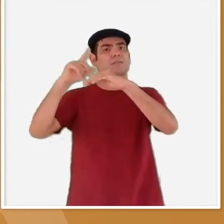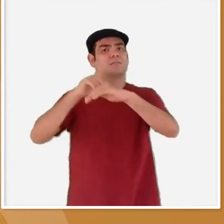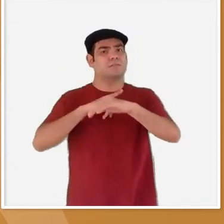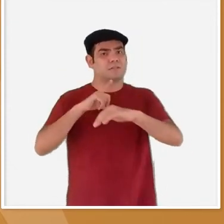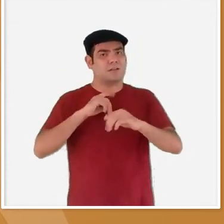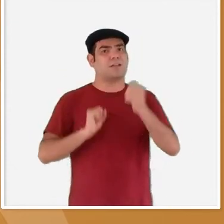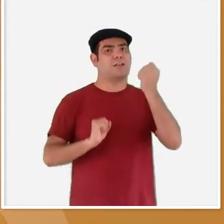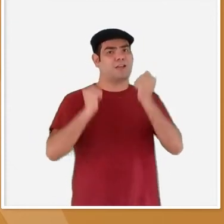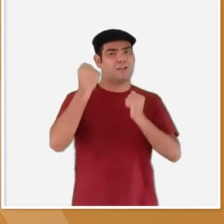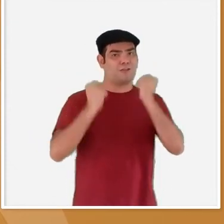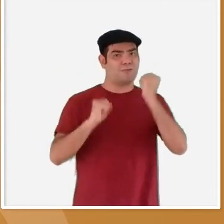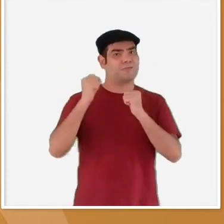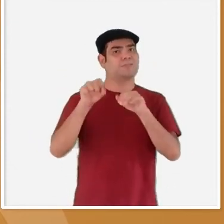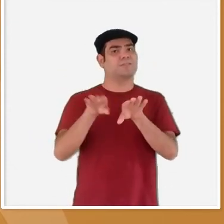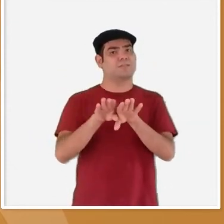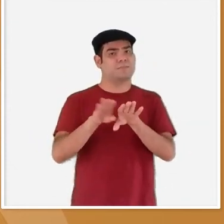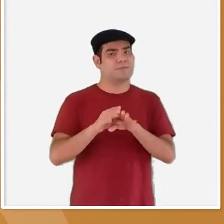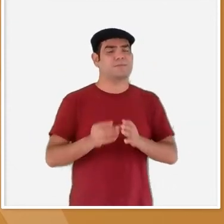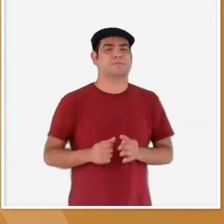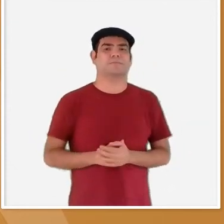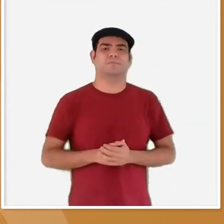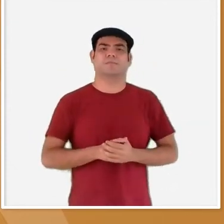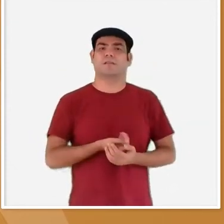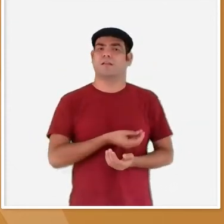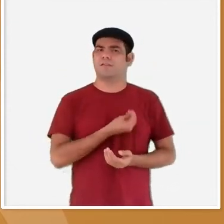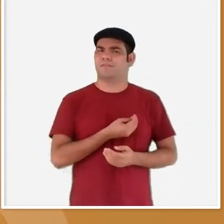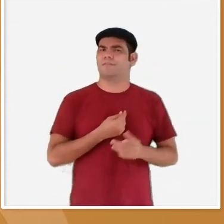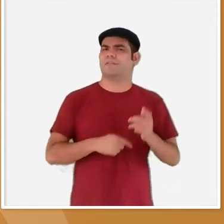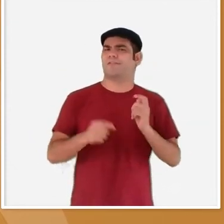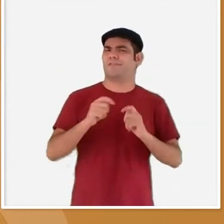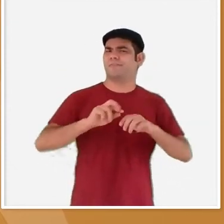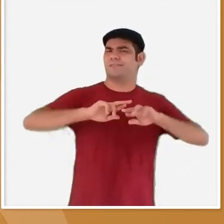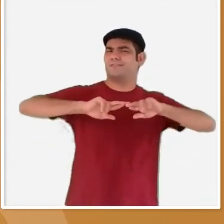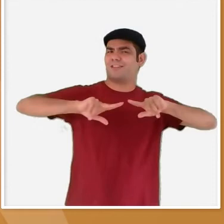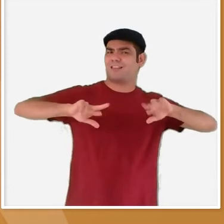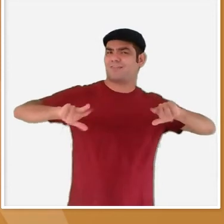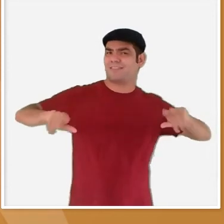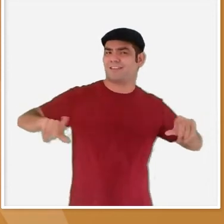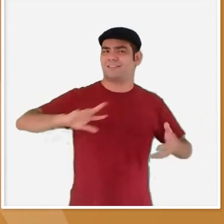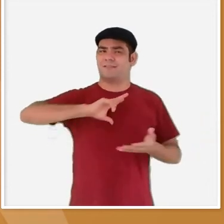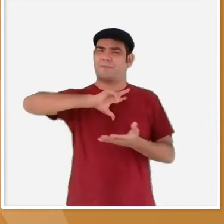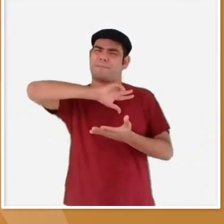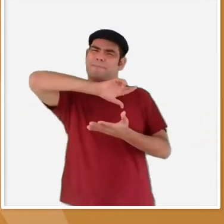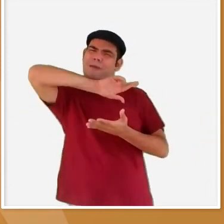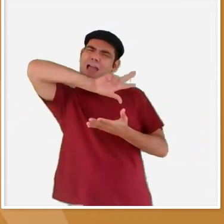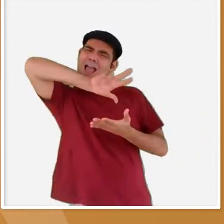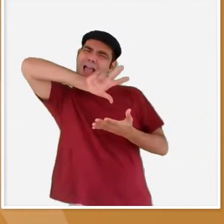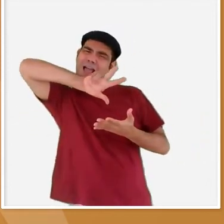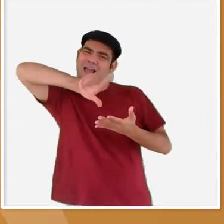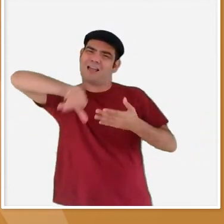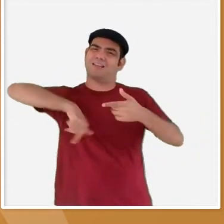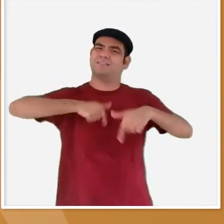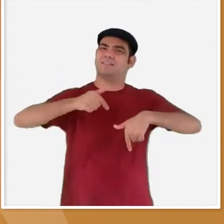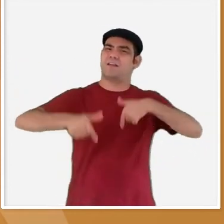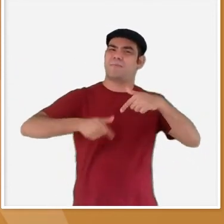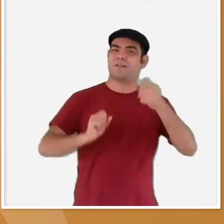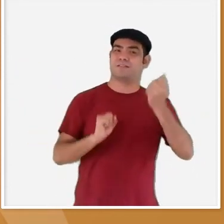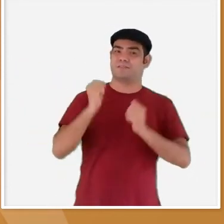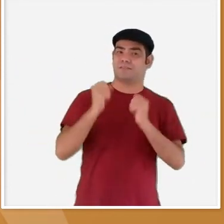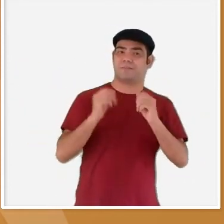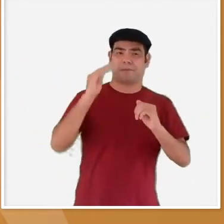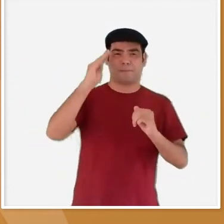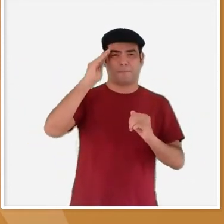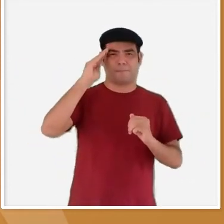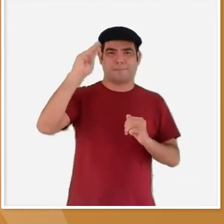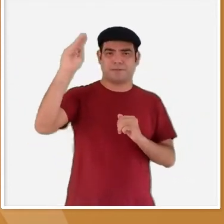industrial, tá? A sua vida econômica é diversificada, com diversas atividades industriais, mas principalmente